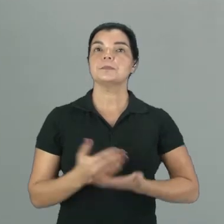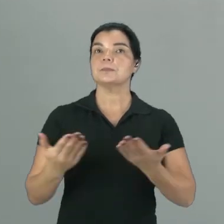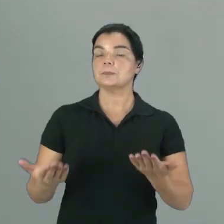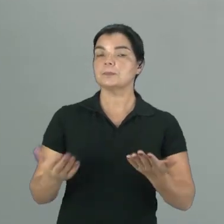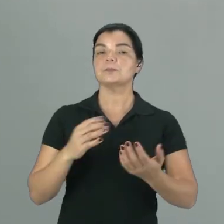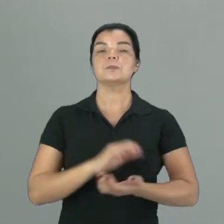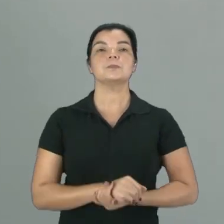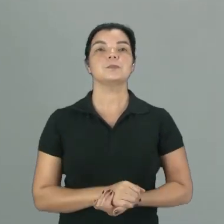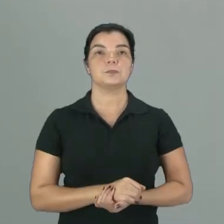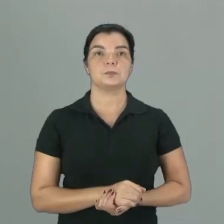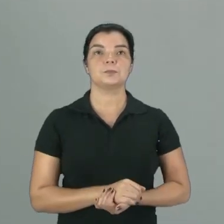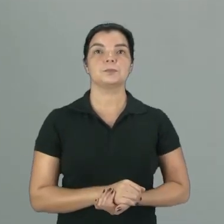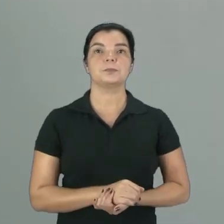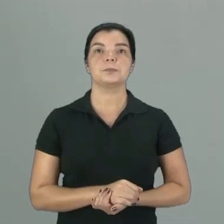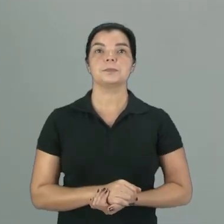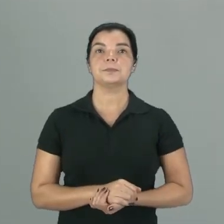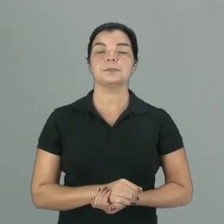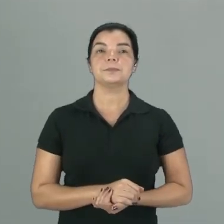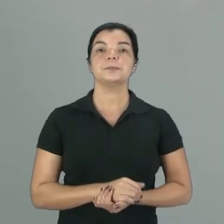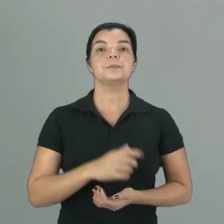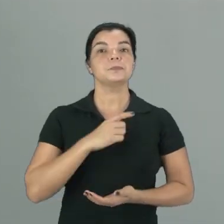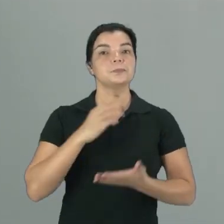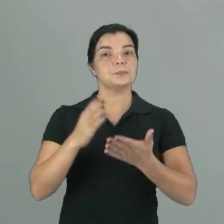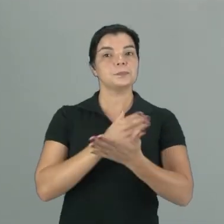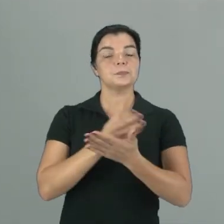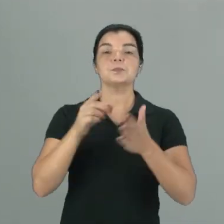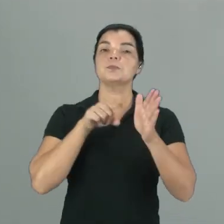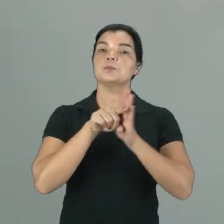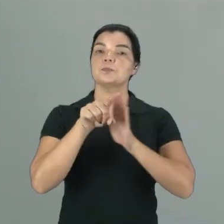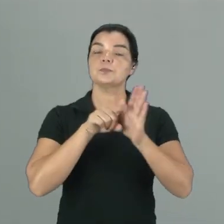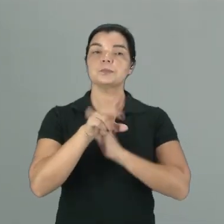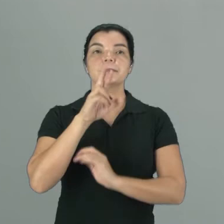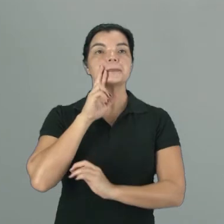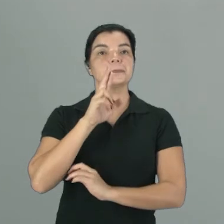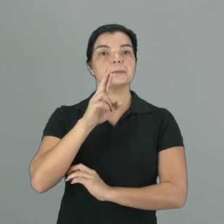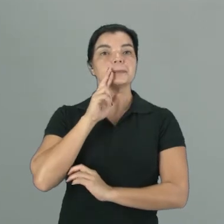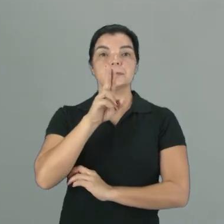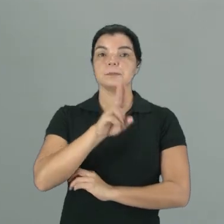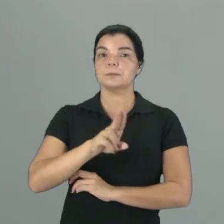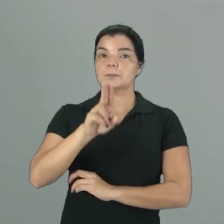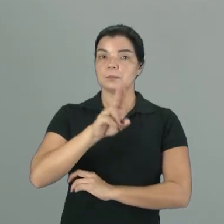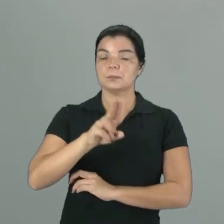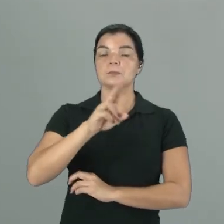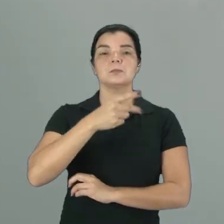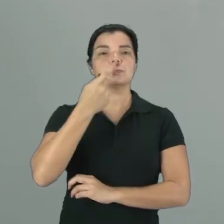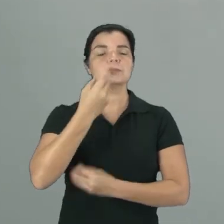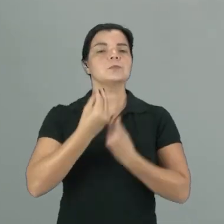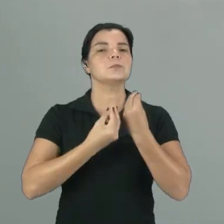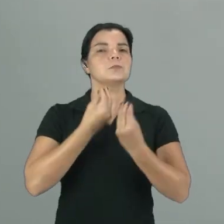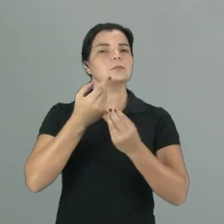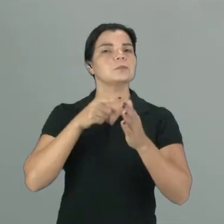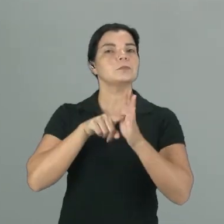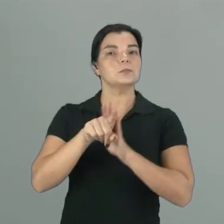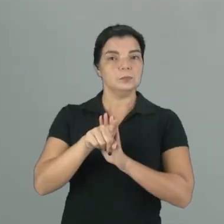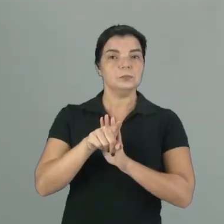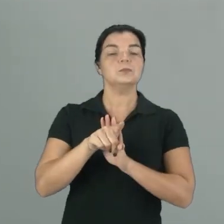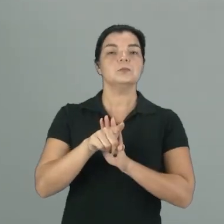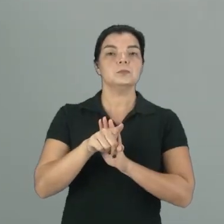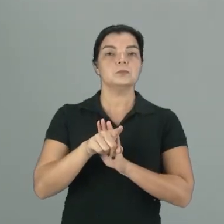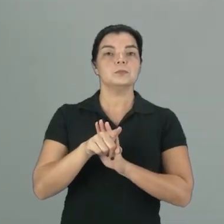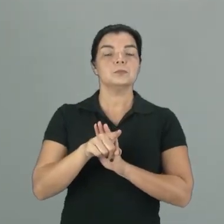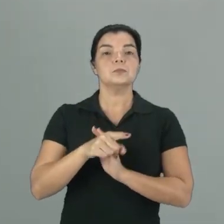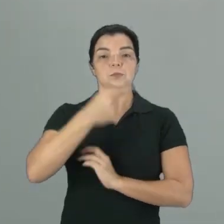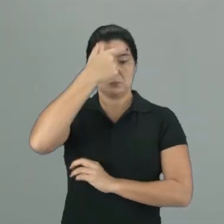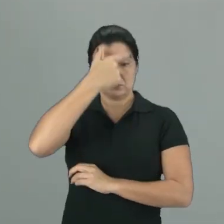Bom, ainda sobre physical appearance, nós temos algumas perguntas e respostas para usar quando a gente fala. Como é que a gente pergunta sobre